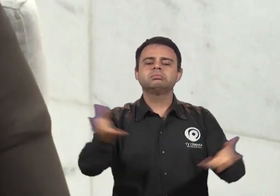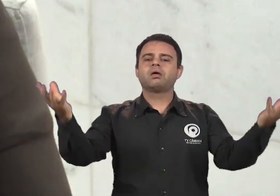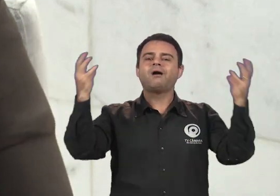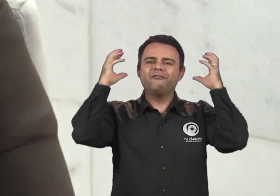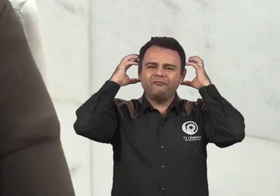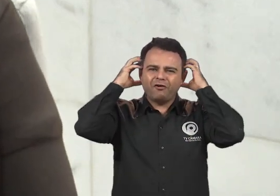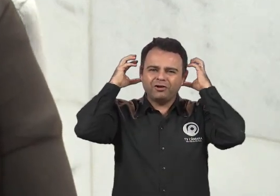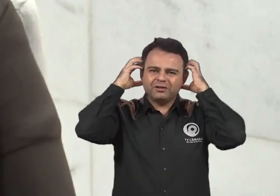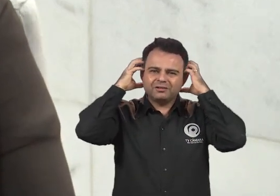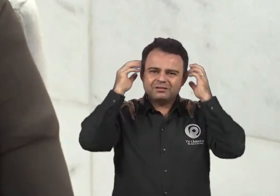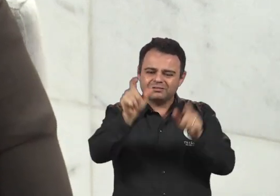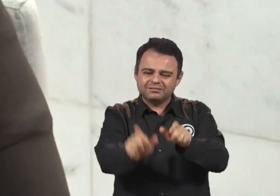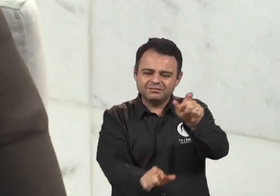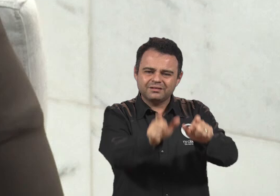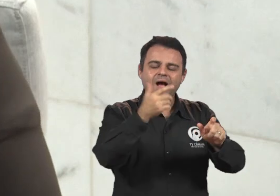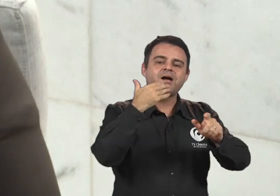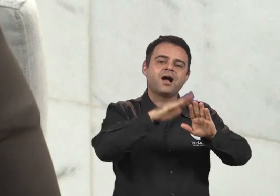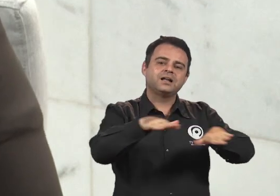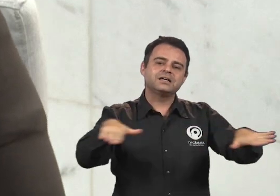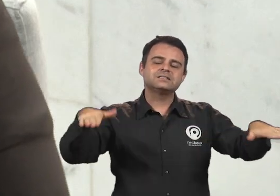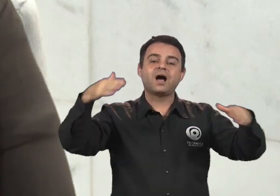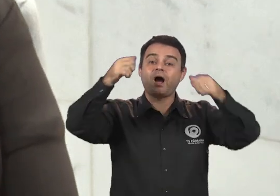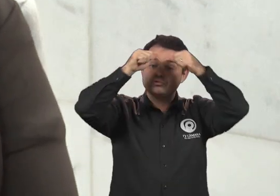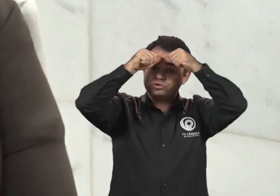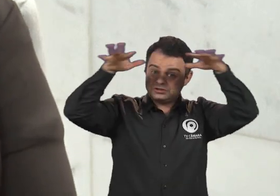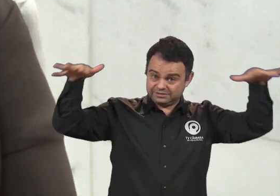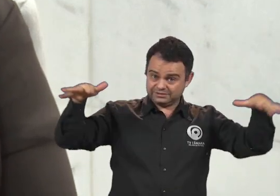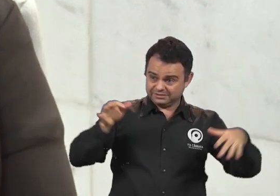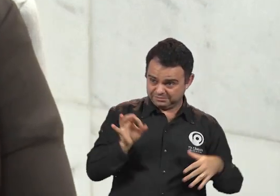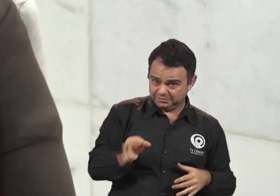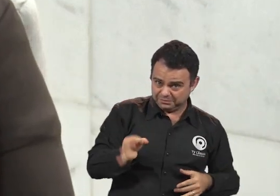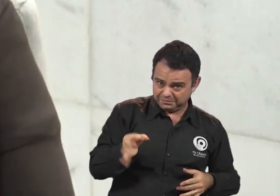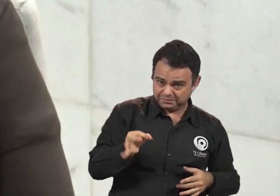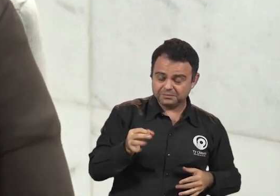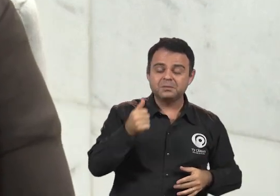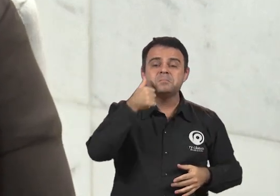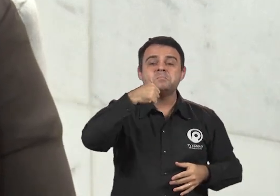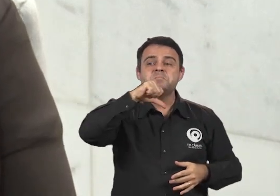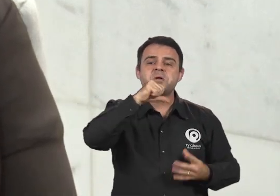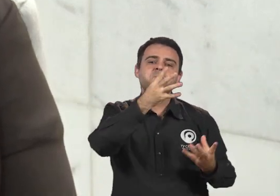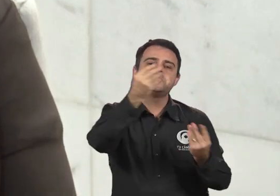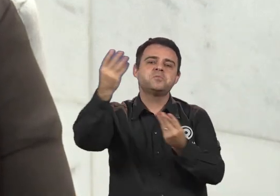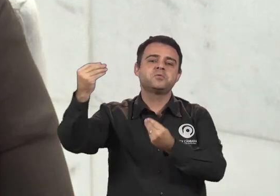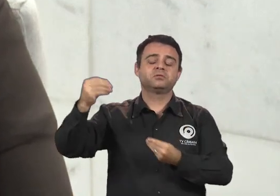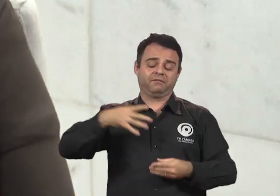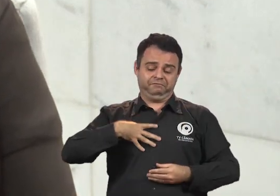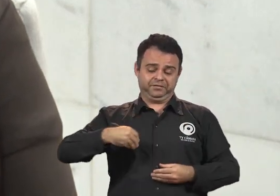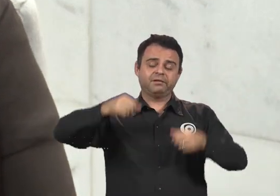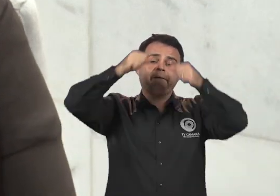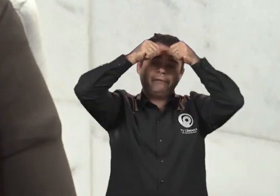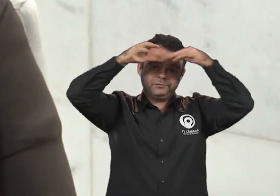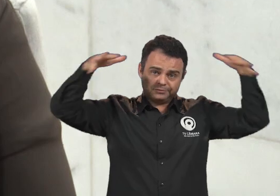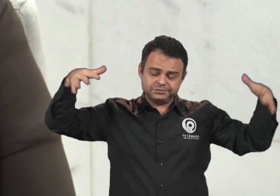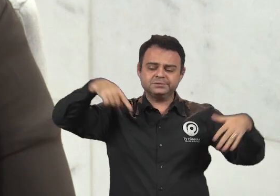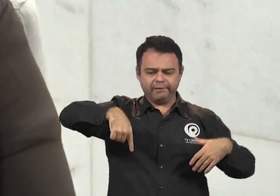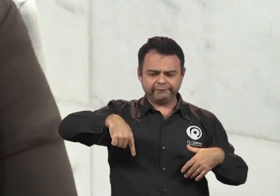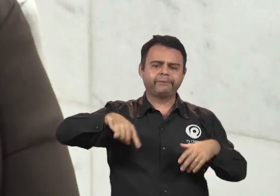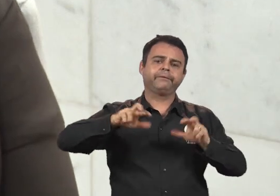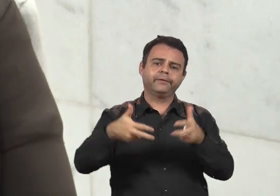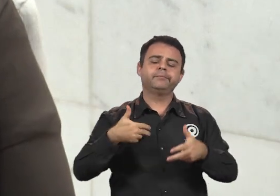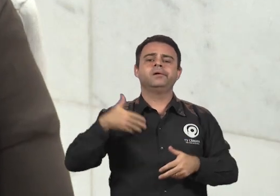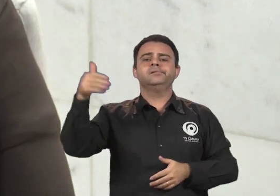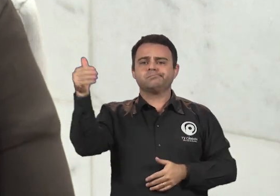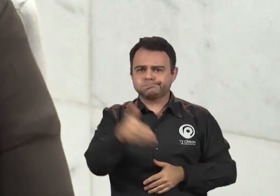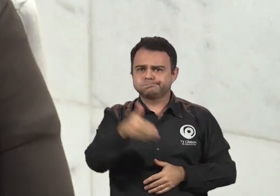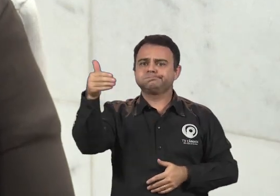auriculares para crianças no transtorno do espectro autista. A população, as mães de crianças com autismo estão sempre presentes aqui na Câmara, né?